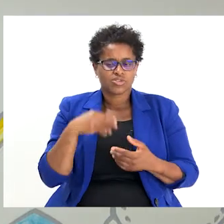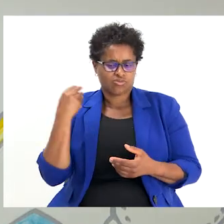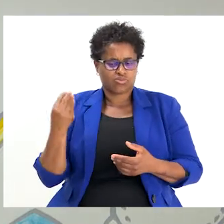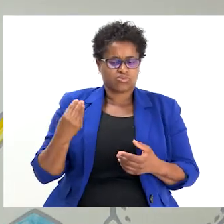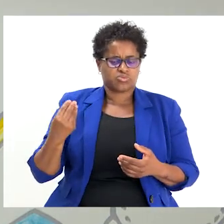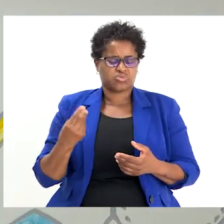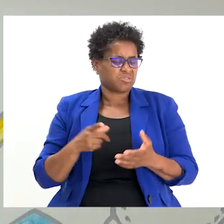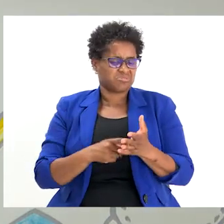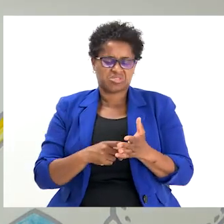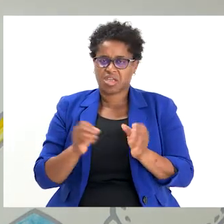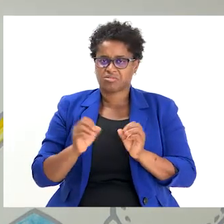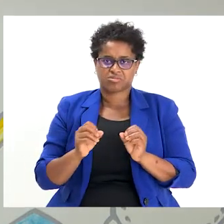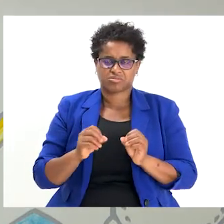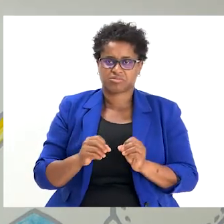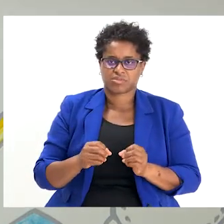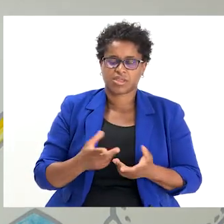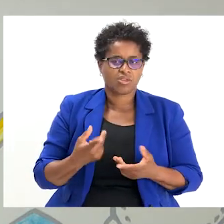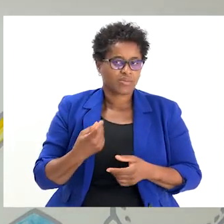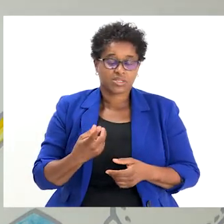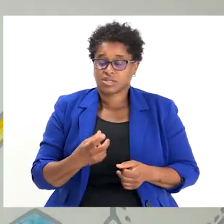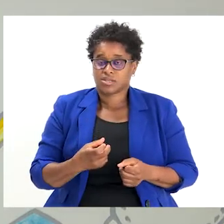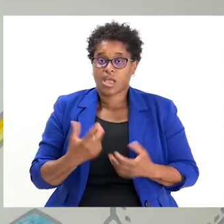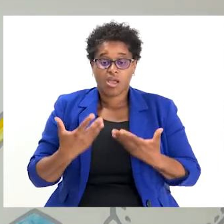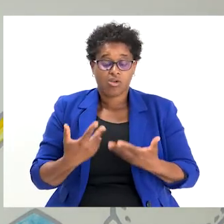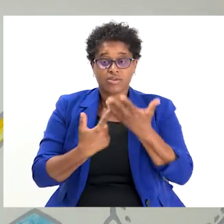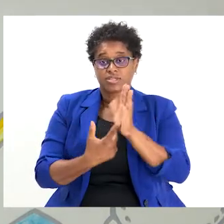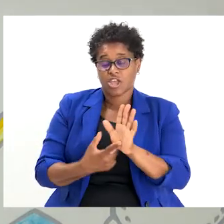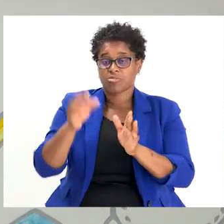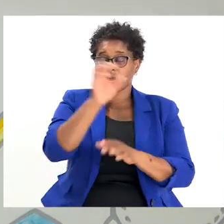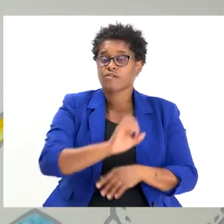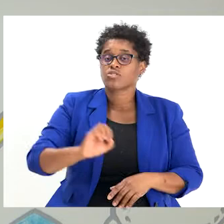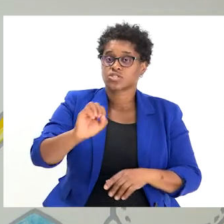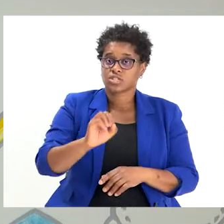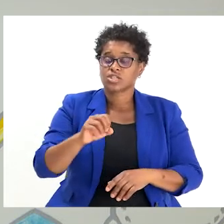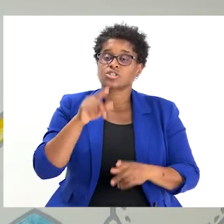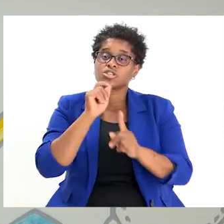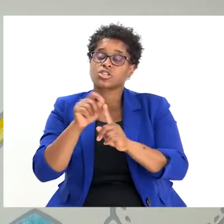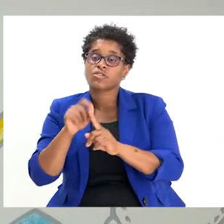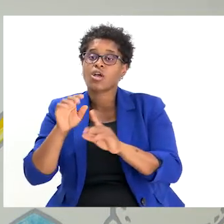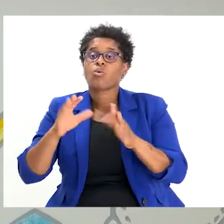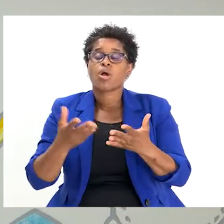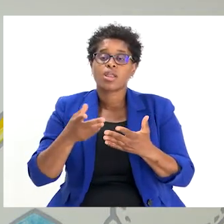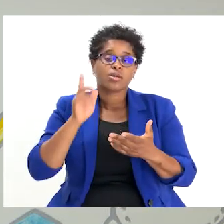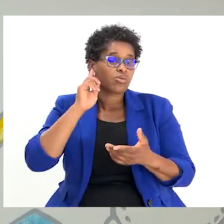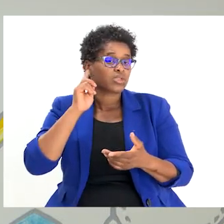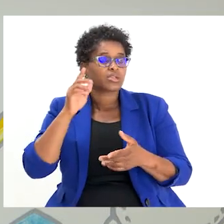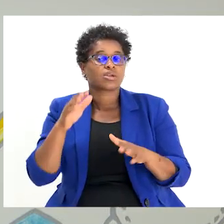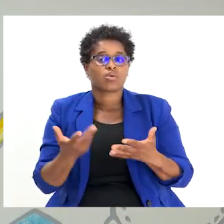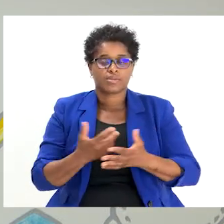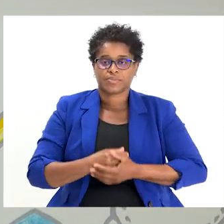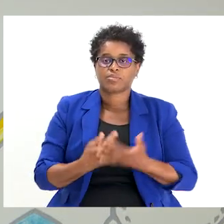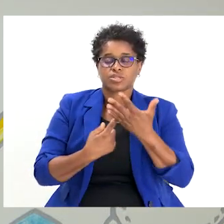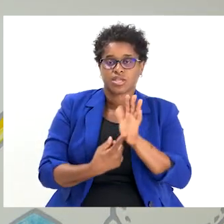desnecessário. Agora vamos ao exemplo para vocês identificarem quanto é importância e que tipo. Por